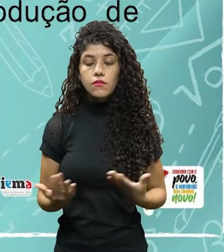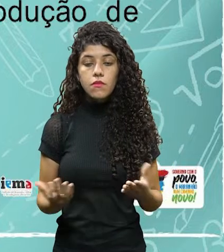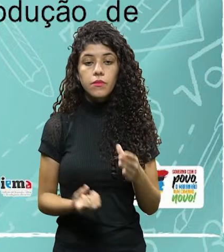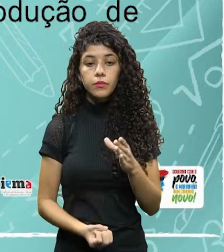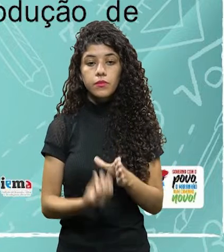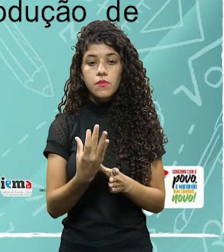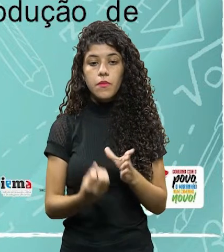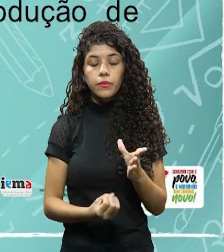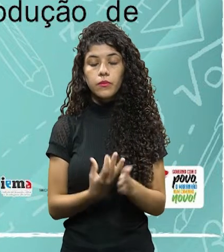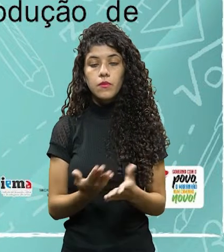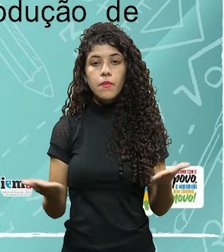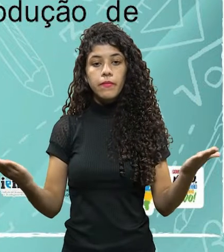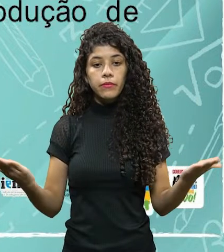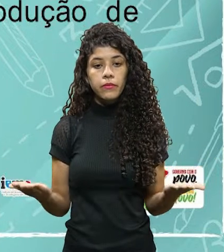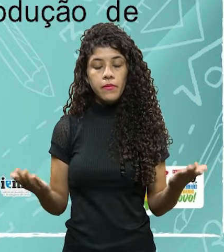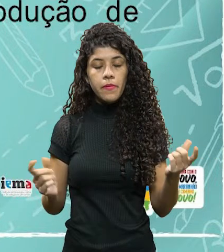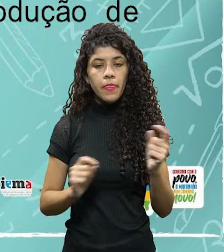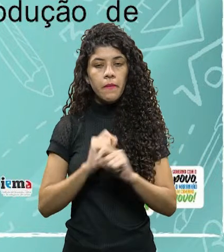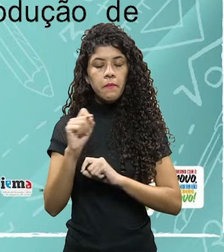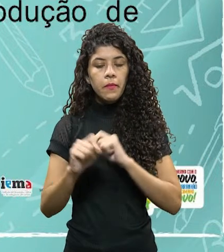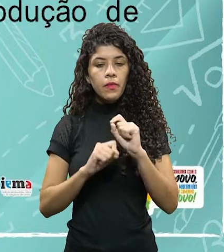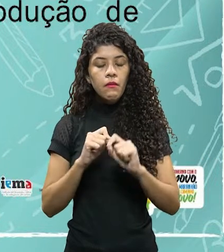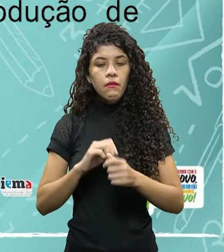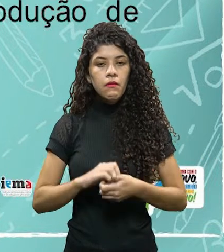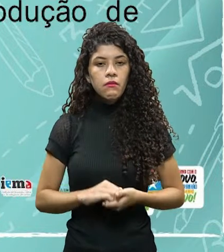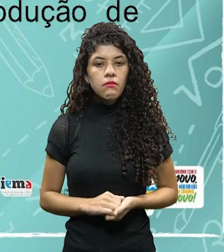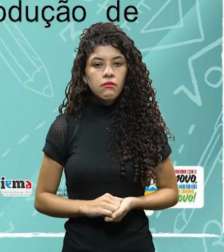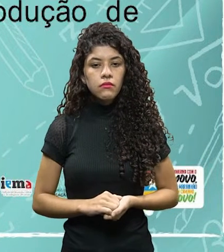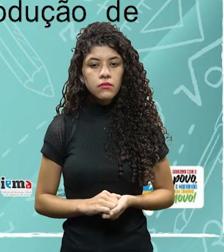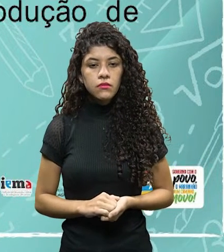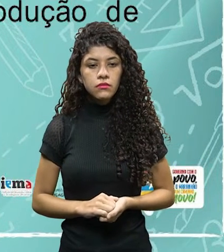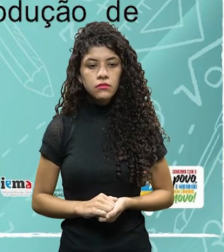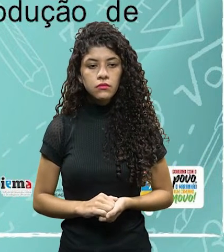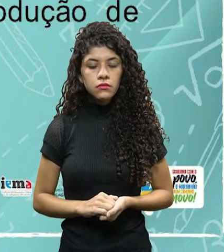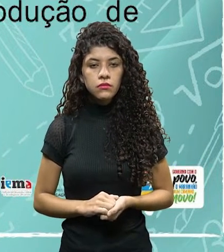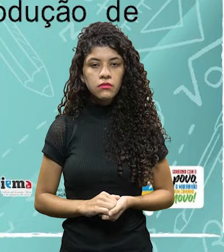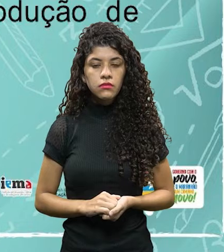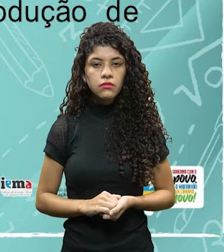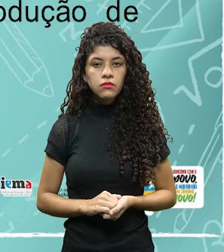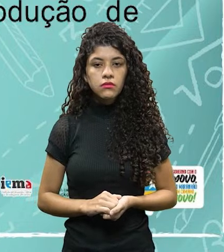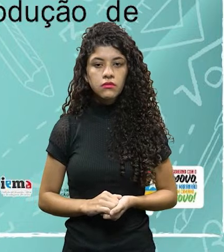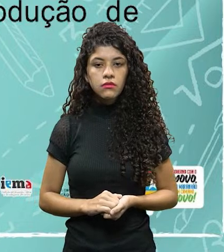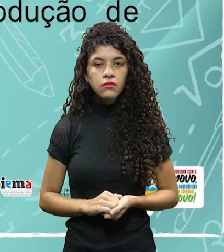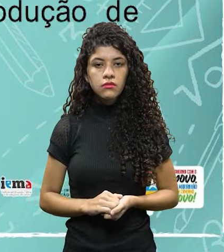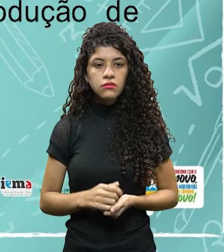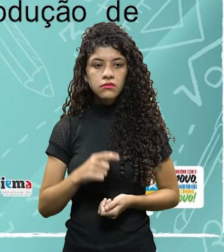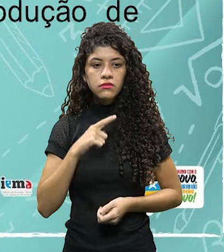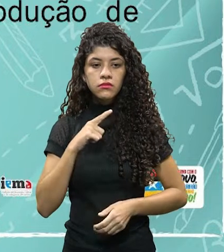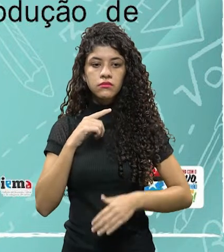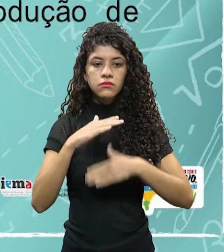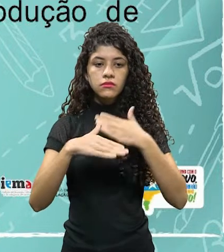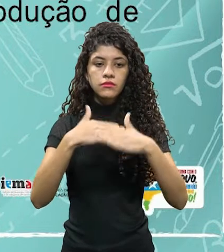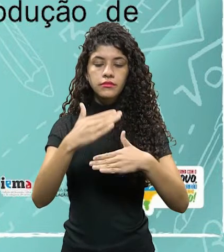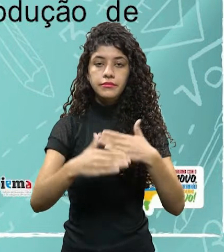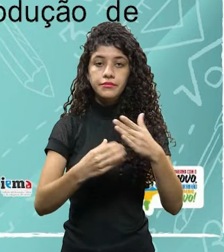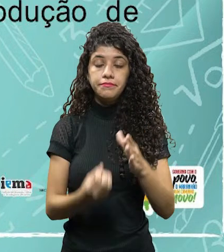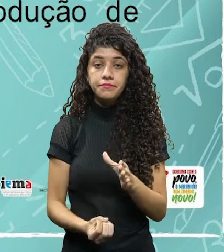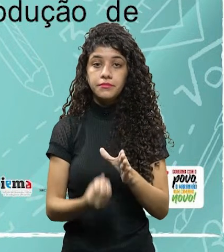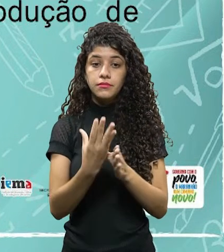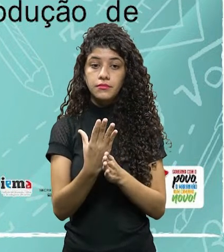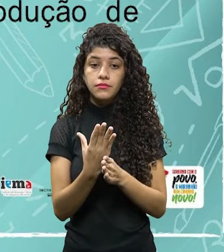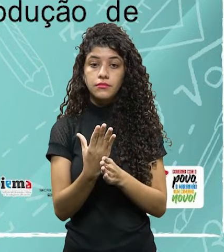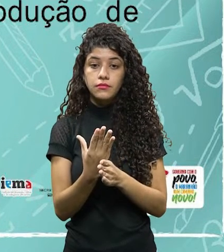E aqui vamos ver o que é o custo de produção. São aqueles ligados ao processo